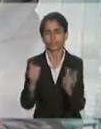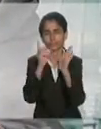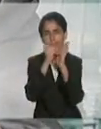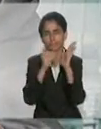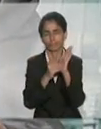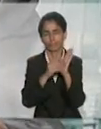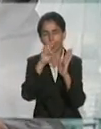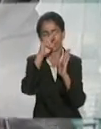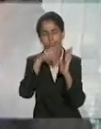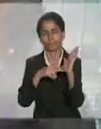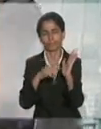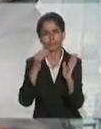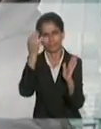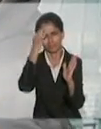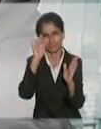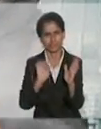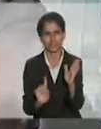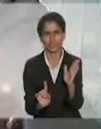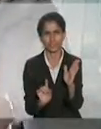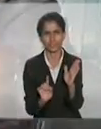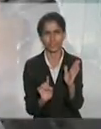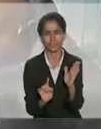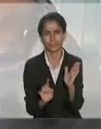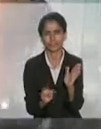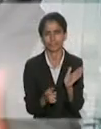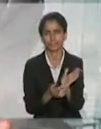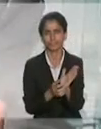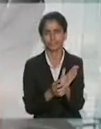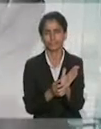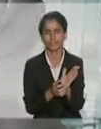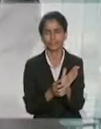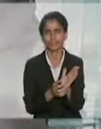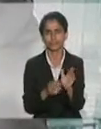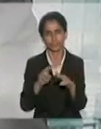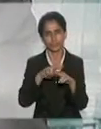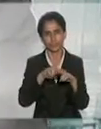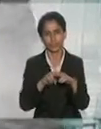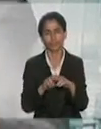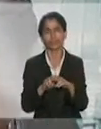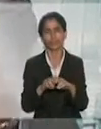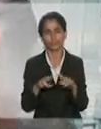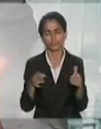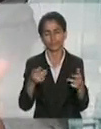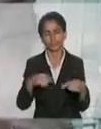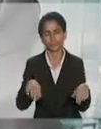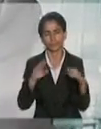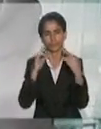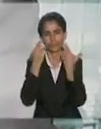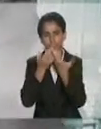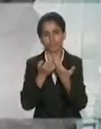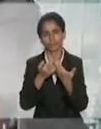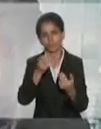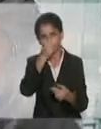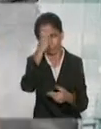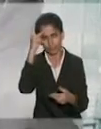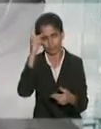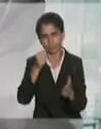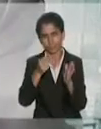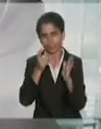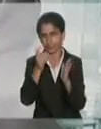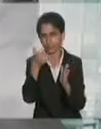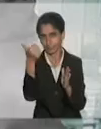lê e não consegue entender. Por isso fizemos a audiência pública. Os